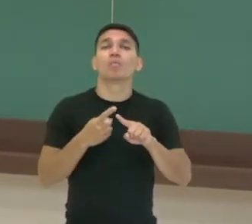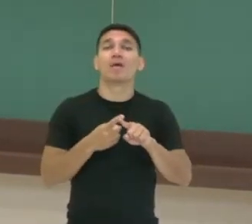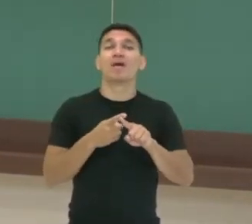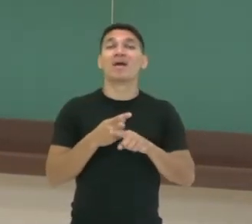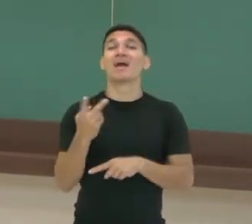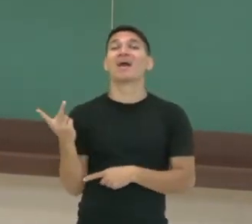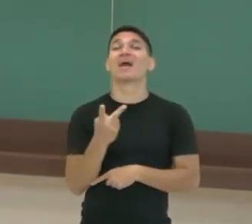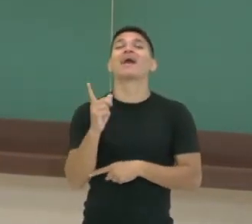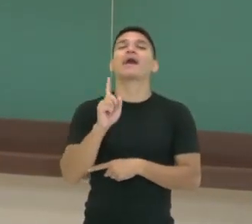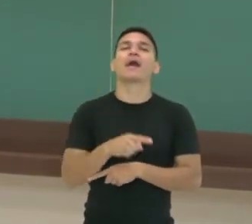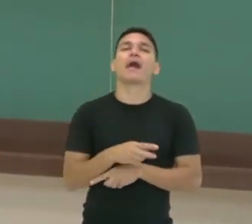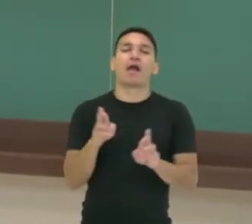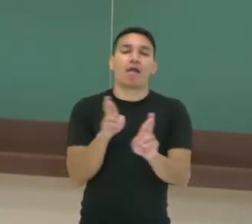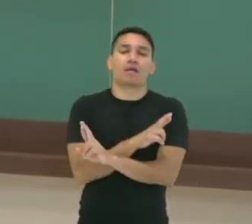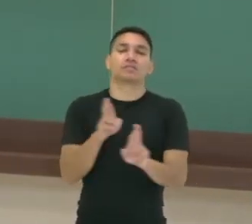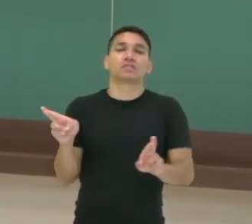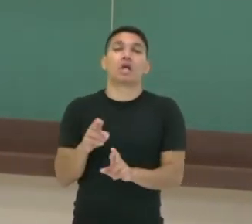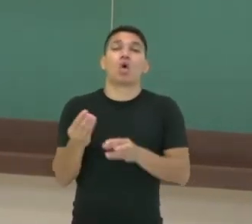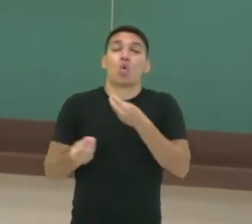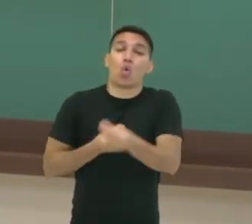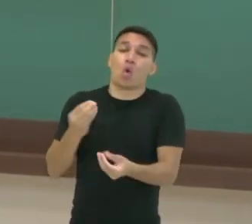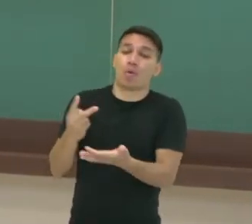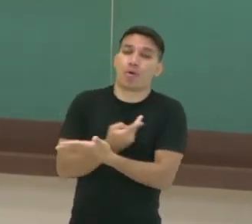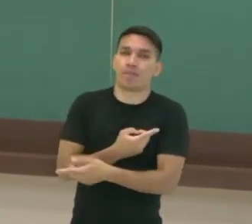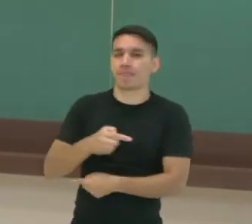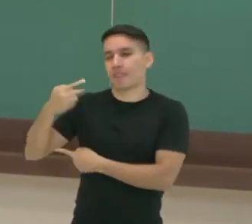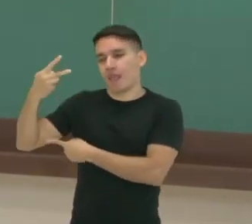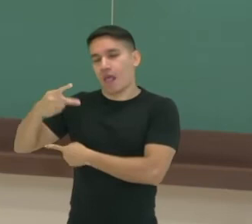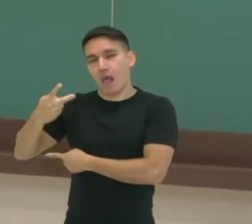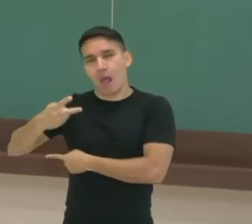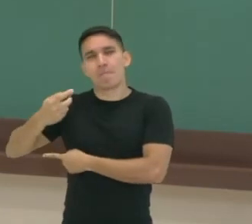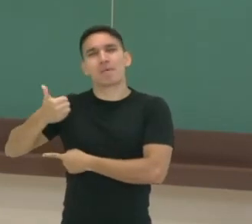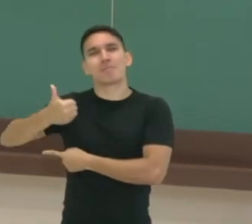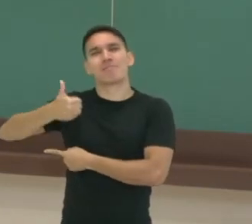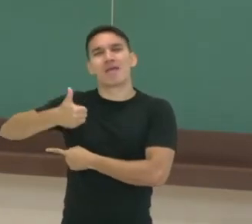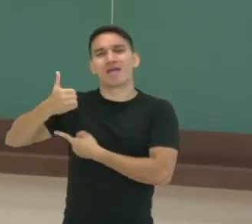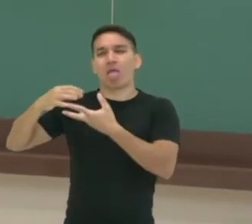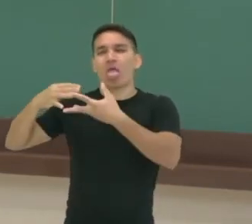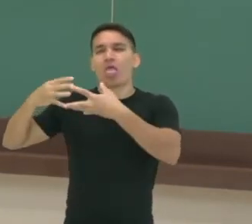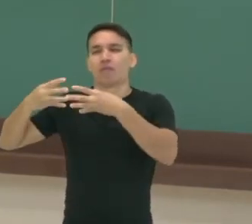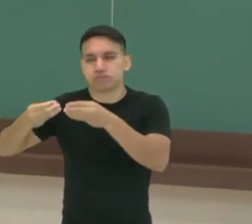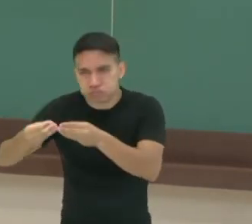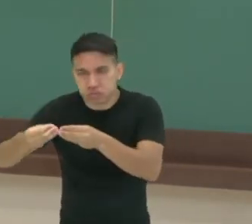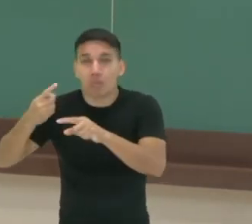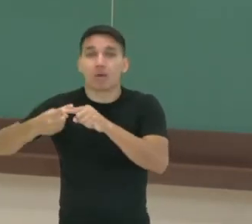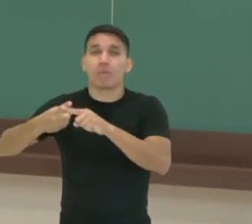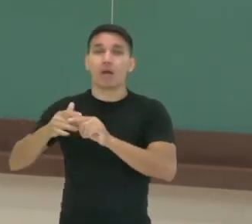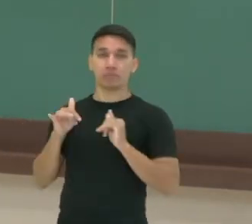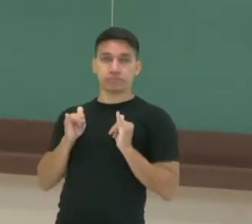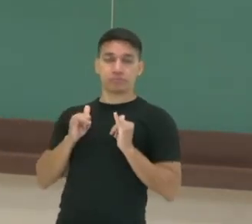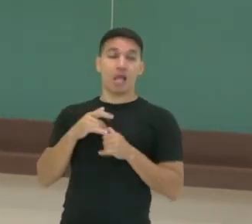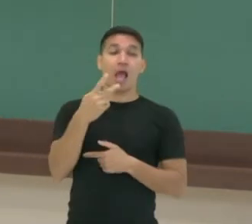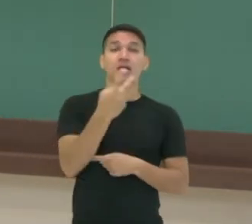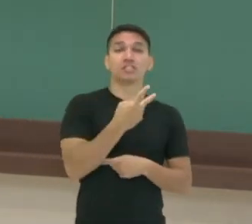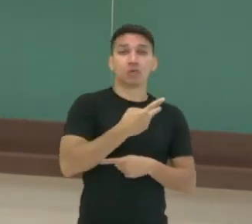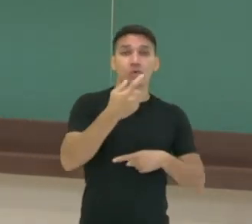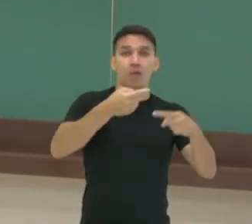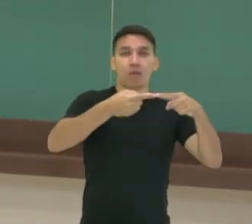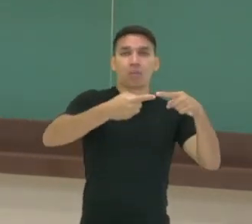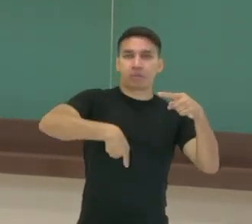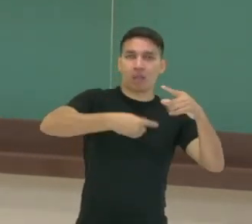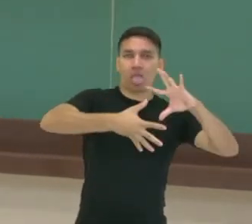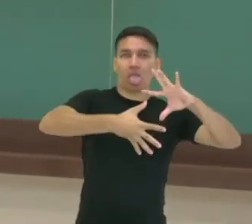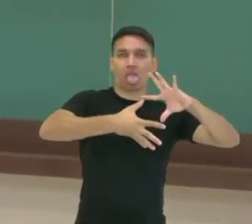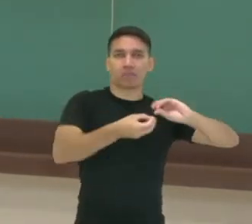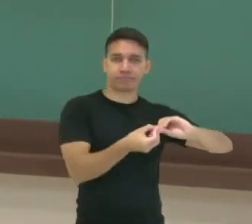à causa. Na primeira, desuso. Na segunda, uma lesão no nervo. E